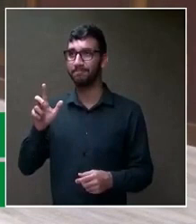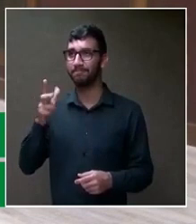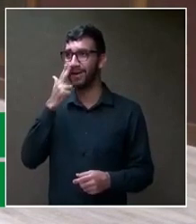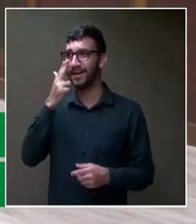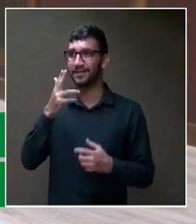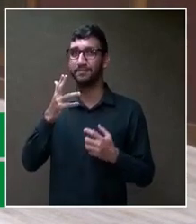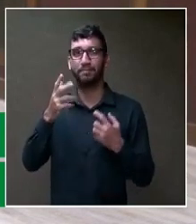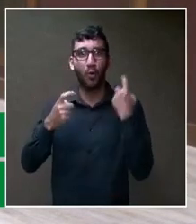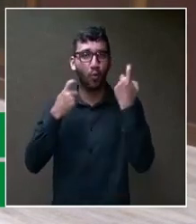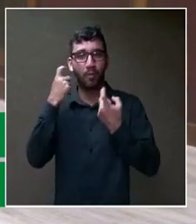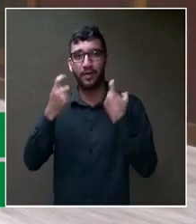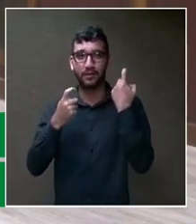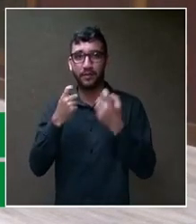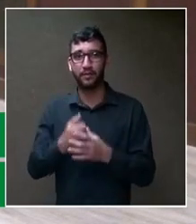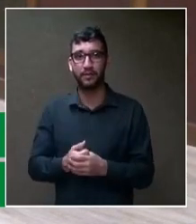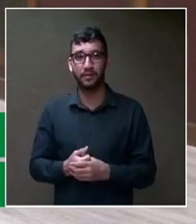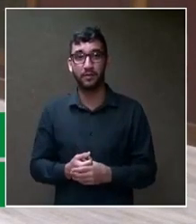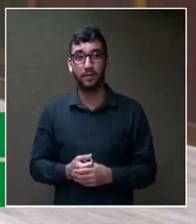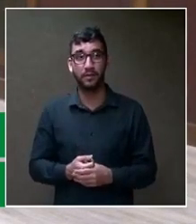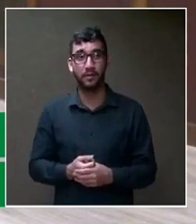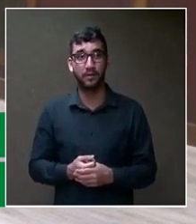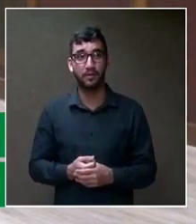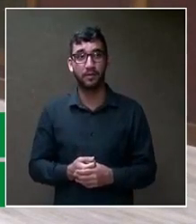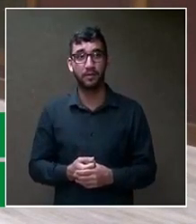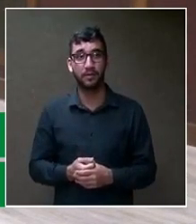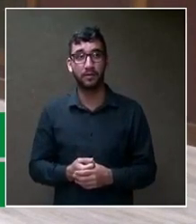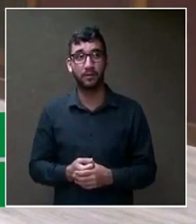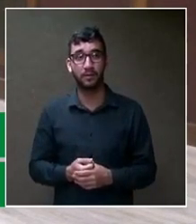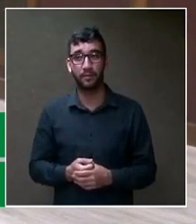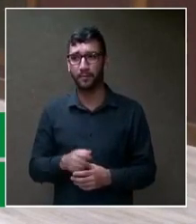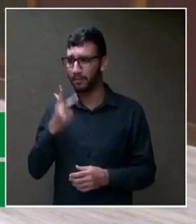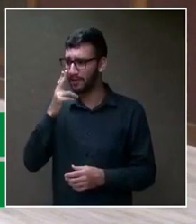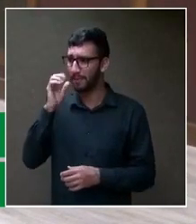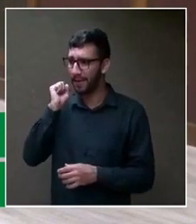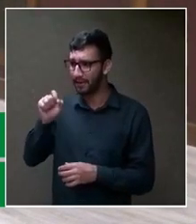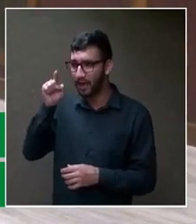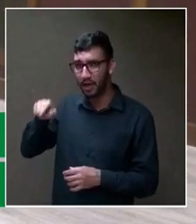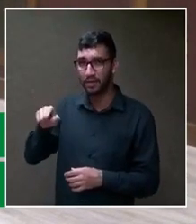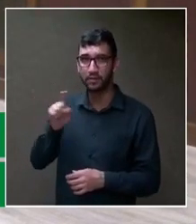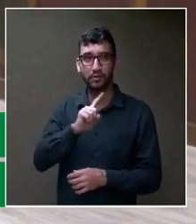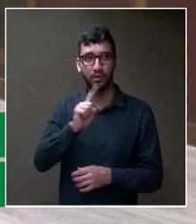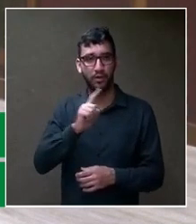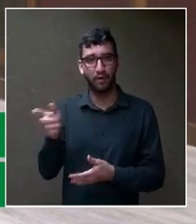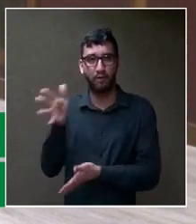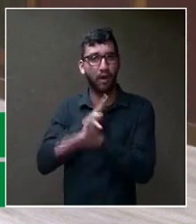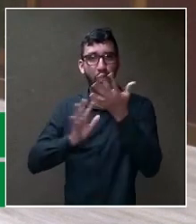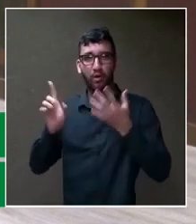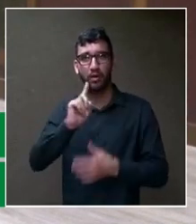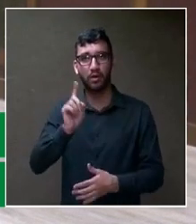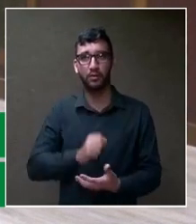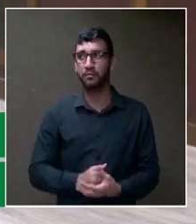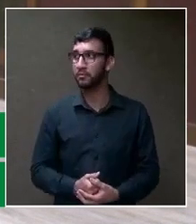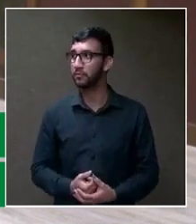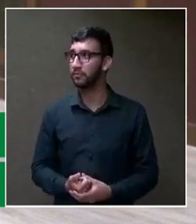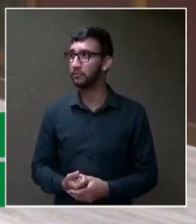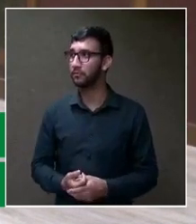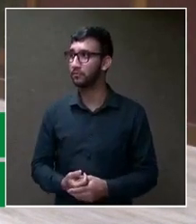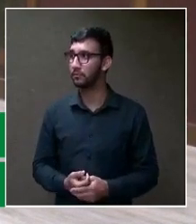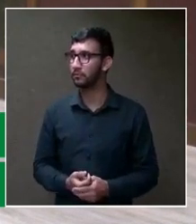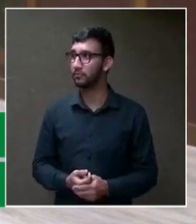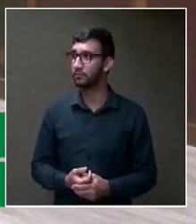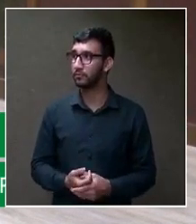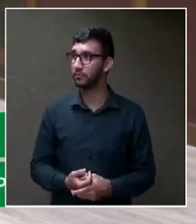Ela tinha esse receio, claro. Dele atacá-la? Dele matá-la? É isso que eu quero saber. Ela confidenciou isso, a senhora? Não, confidenciar não. É isso que eu estou